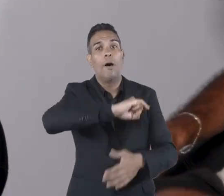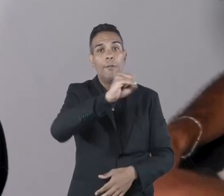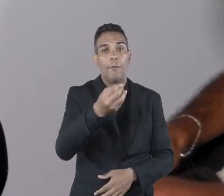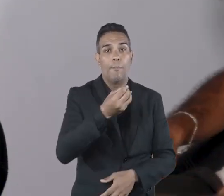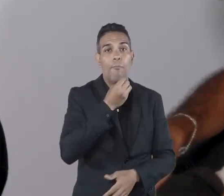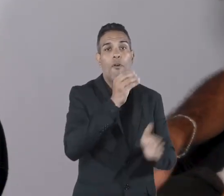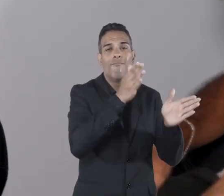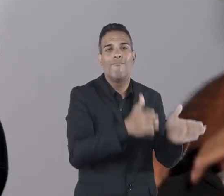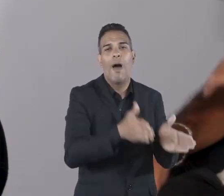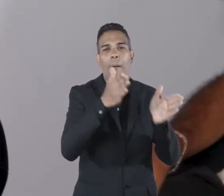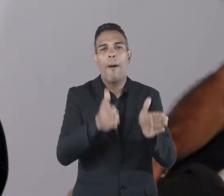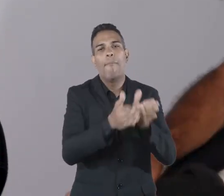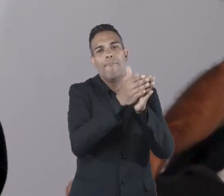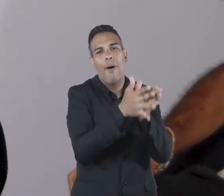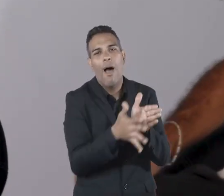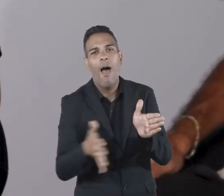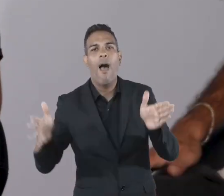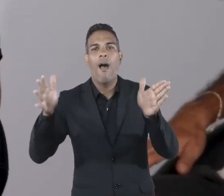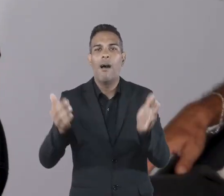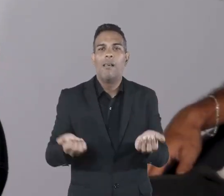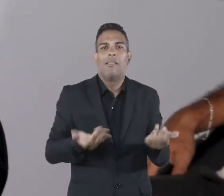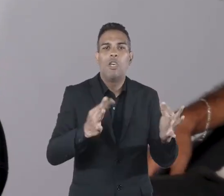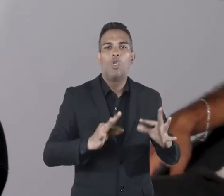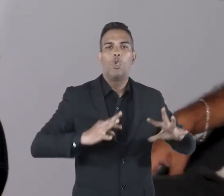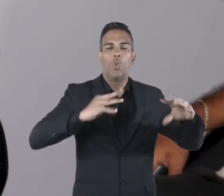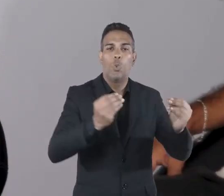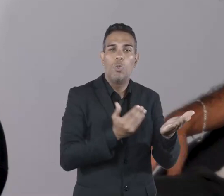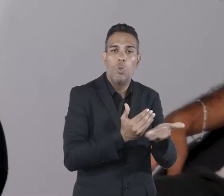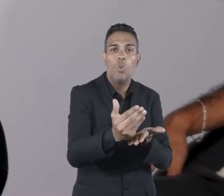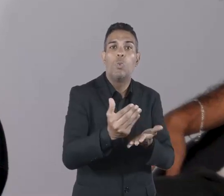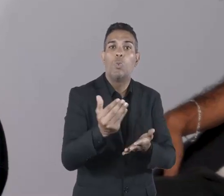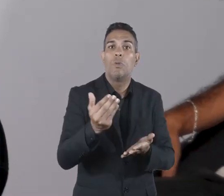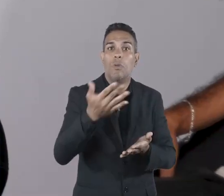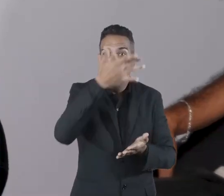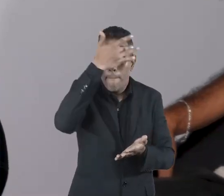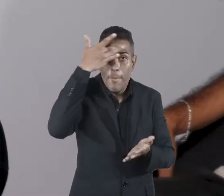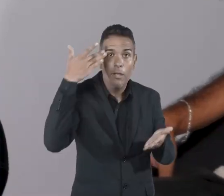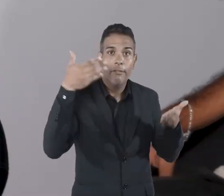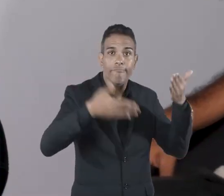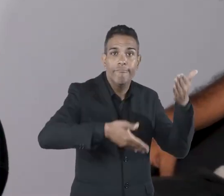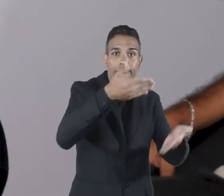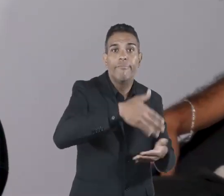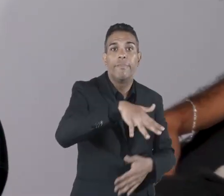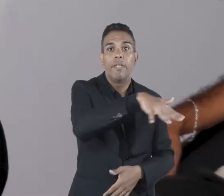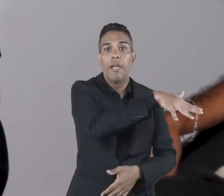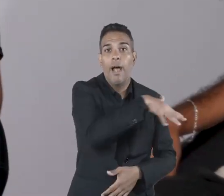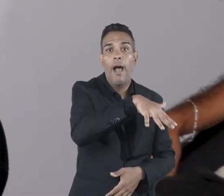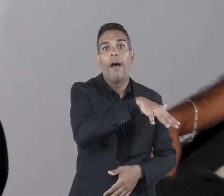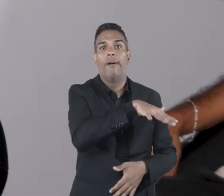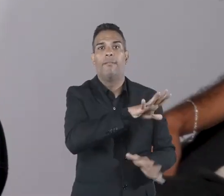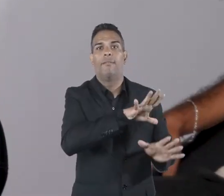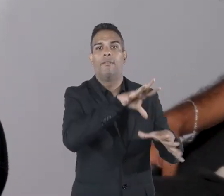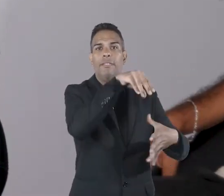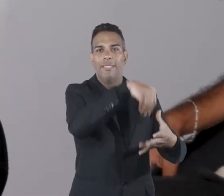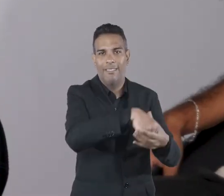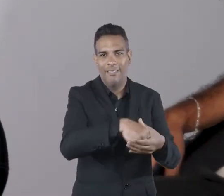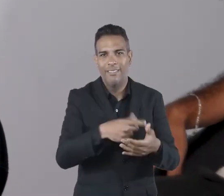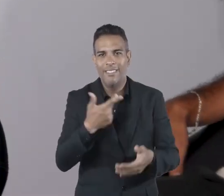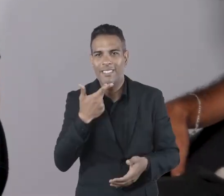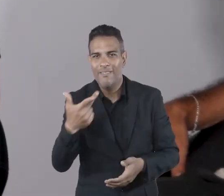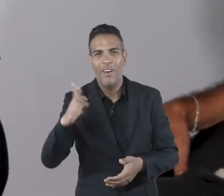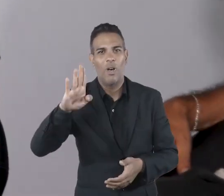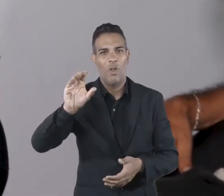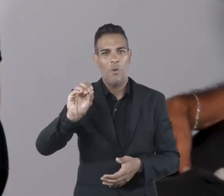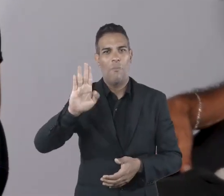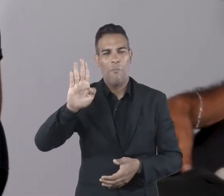e contrata, a gente quer dar outros passinhos para poder dar essa capacitação, fornecer essa capacitação inicial para que outras pessoas possam atuar também em